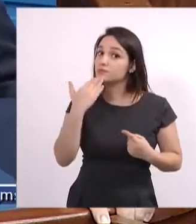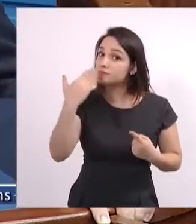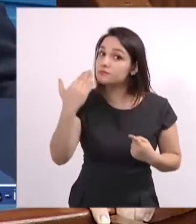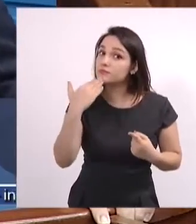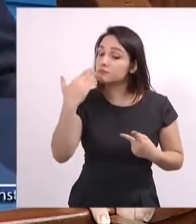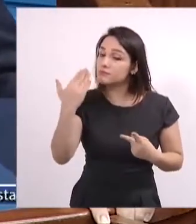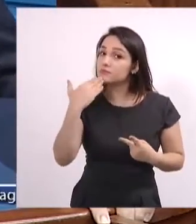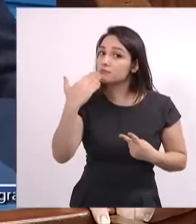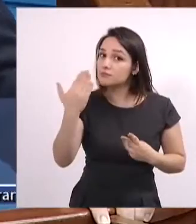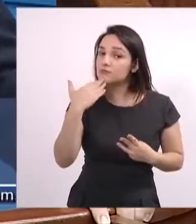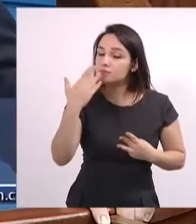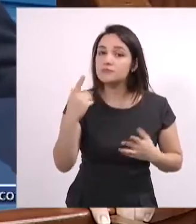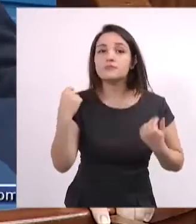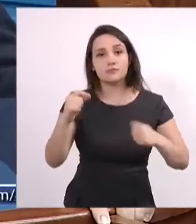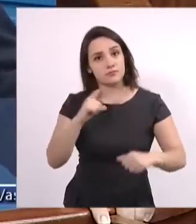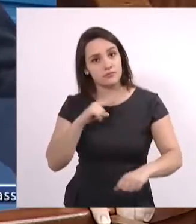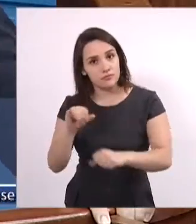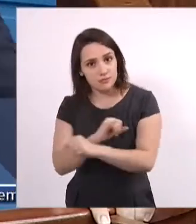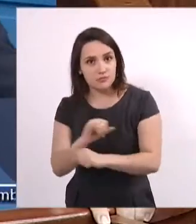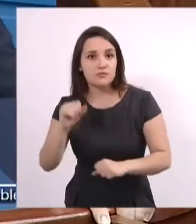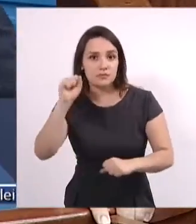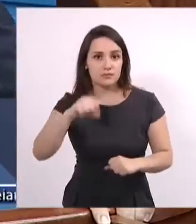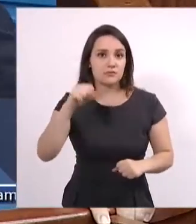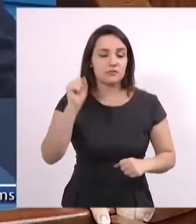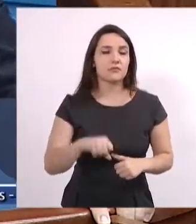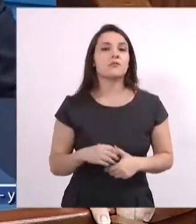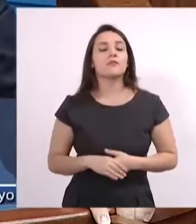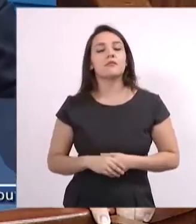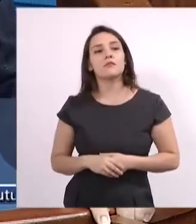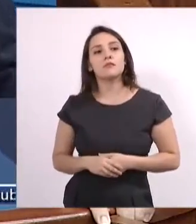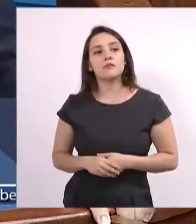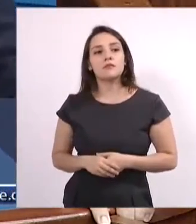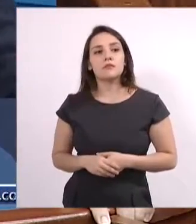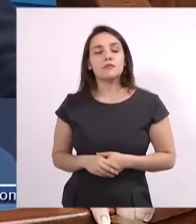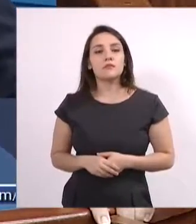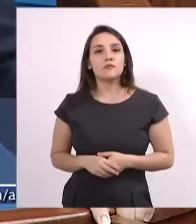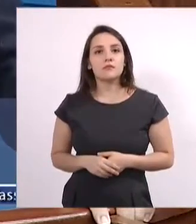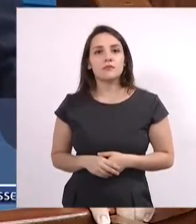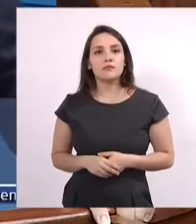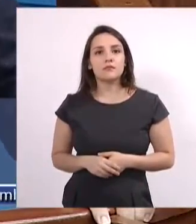que precisava estratégias de criar